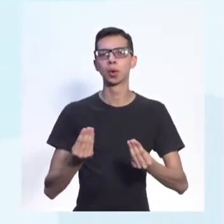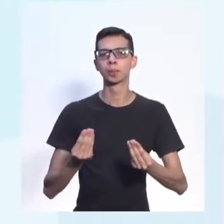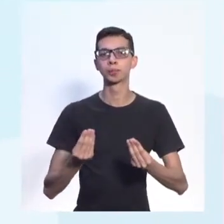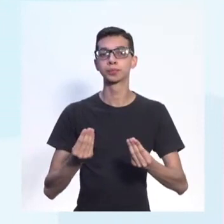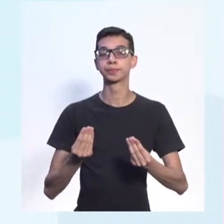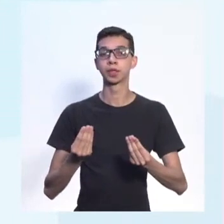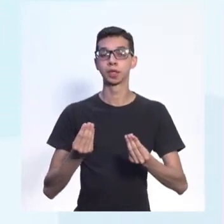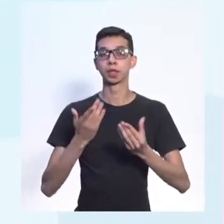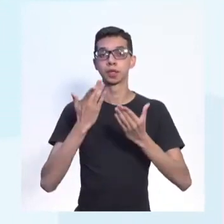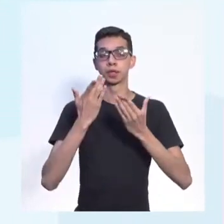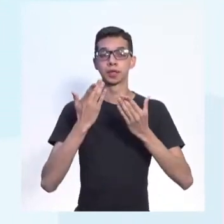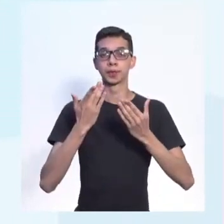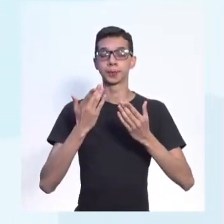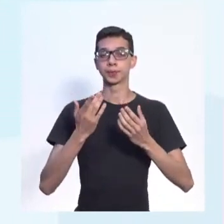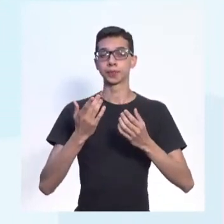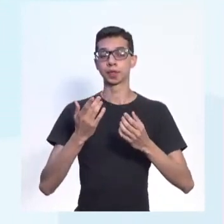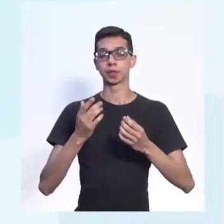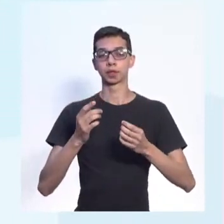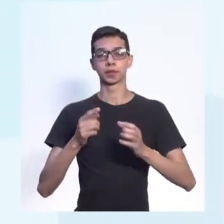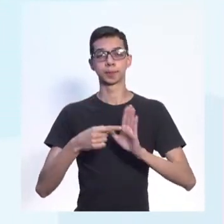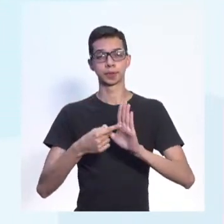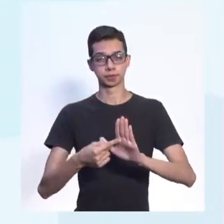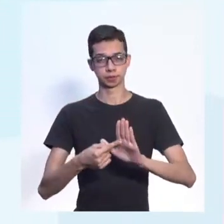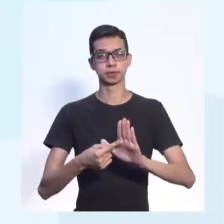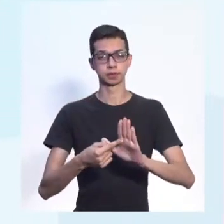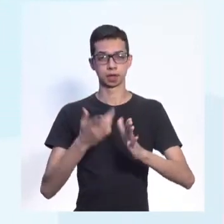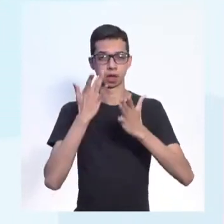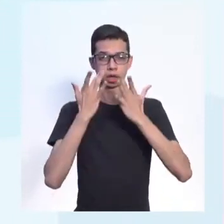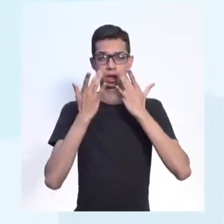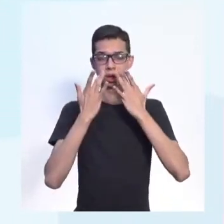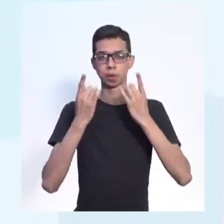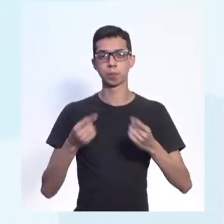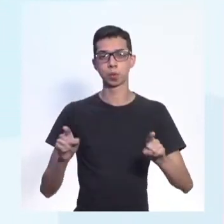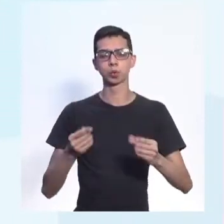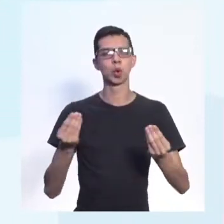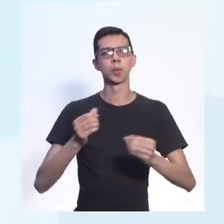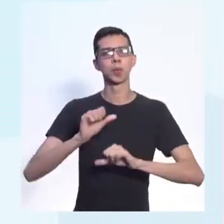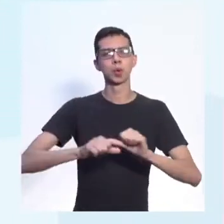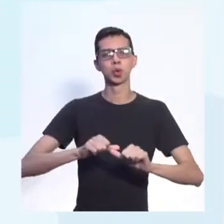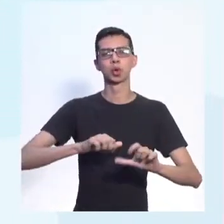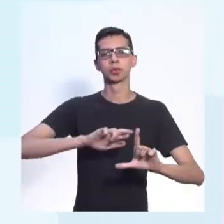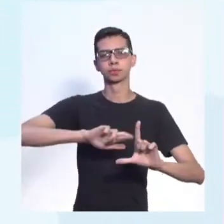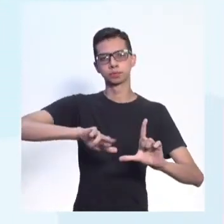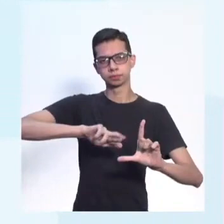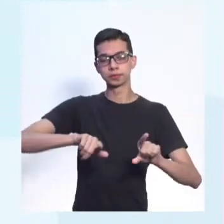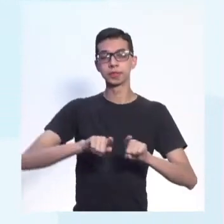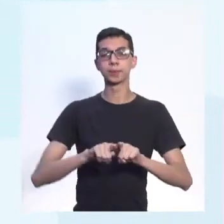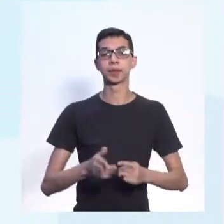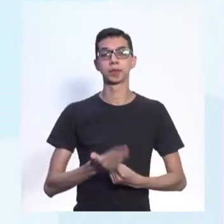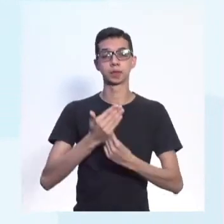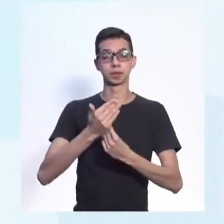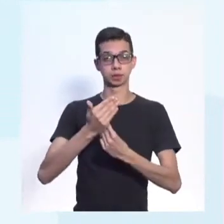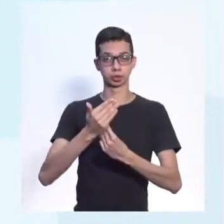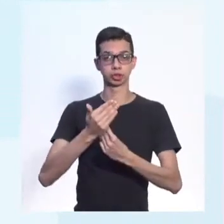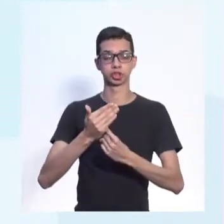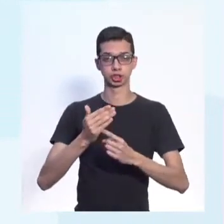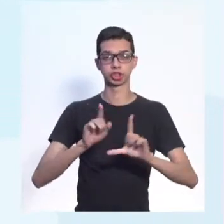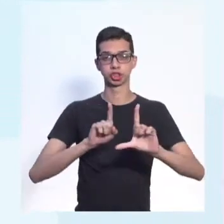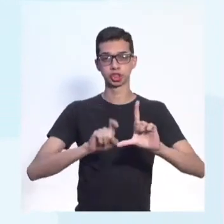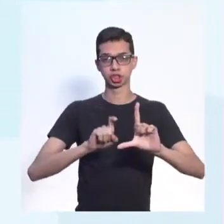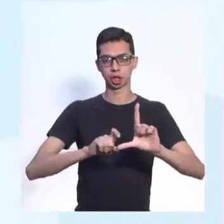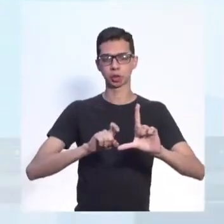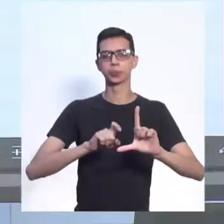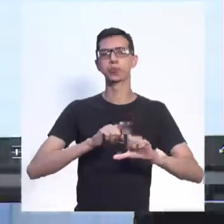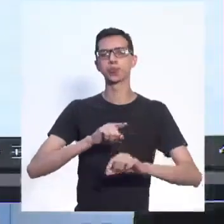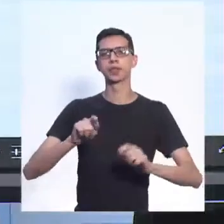espetáculo musical e de como que ela mudou com o uso da tecnologia e das mídias digitais. Vocês vão organizar esse material coletado em uma pasta ou vão colar no caderno